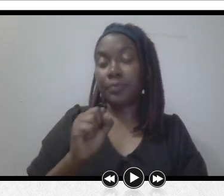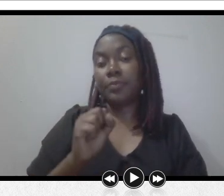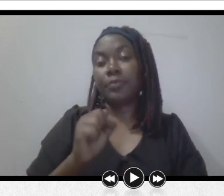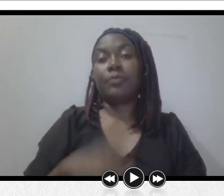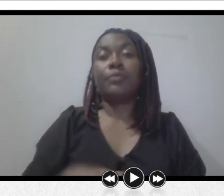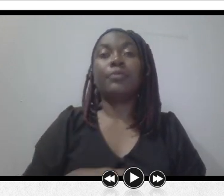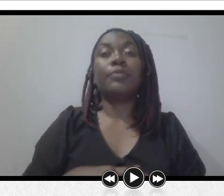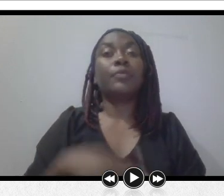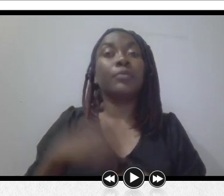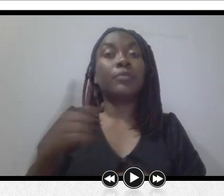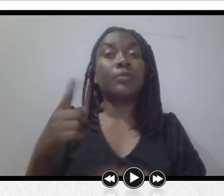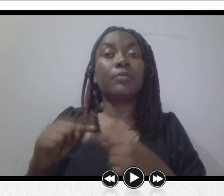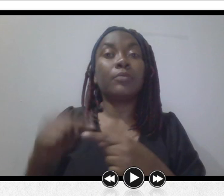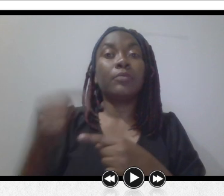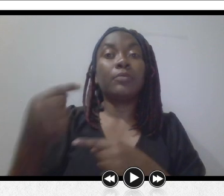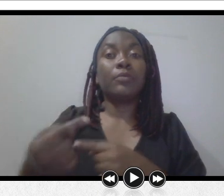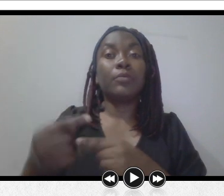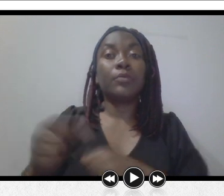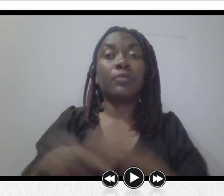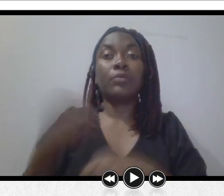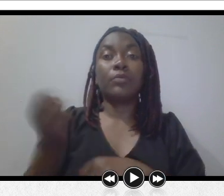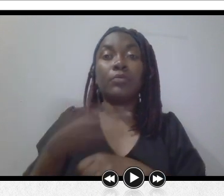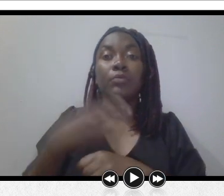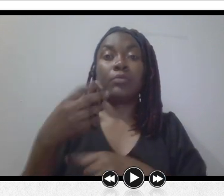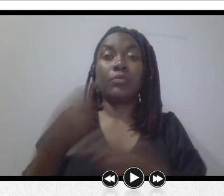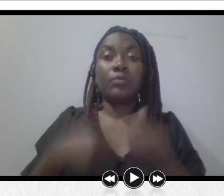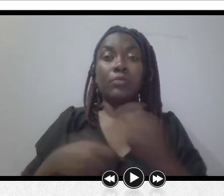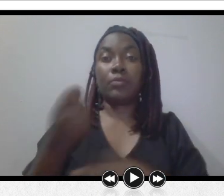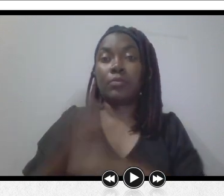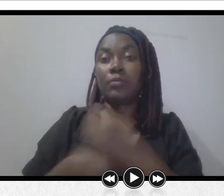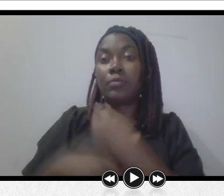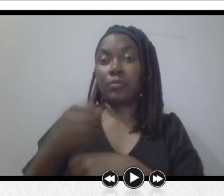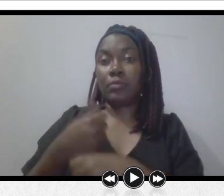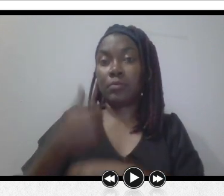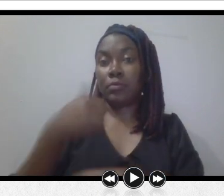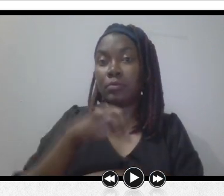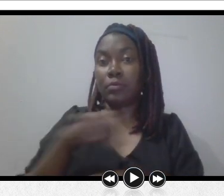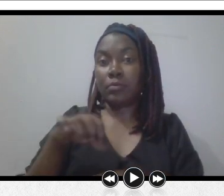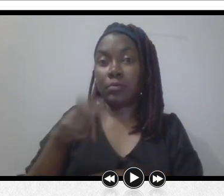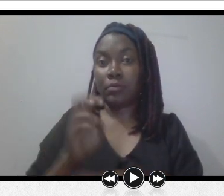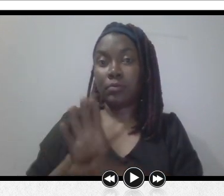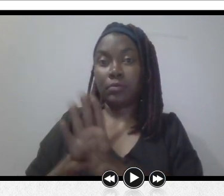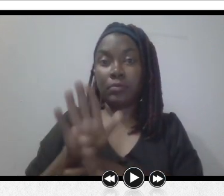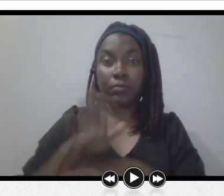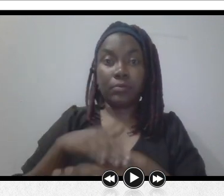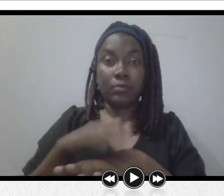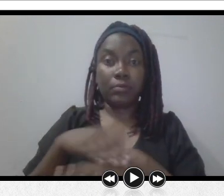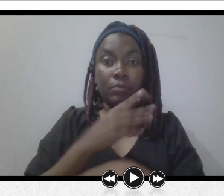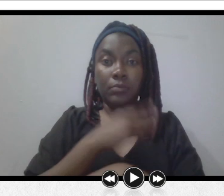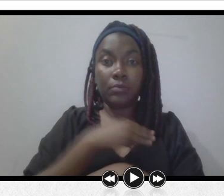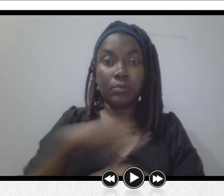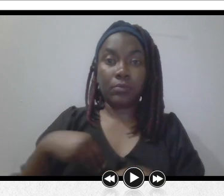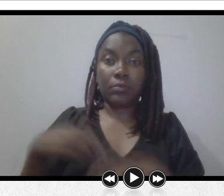agencificação, ele decorre da reforma administrativa que ocorreu no Brasil em 1995, sob orientação do ministro